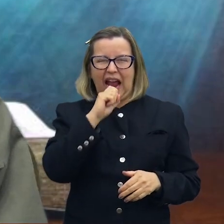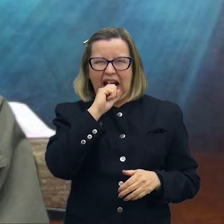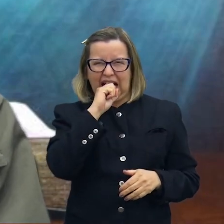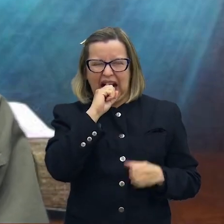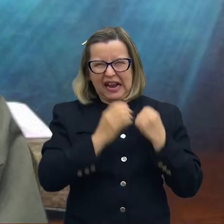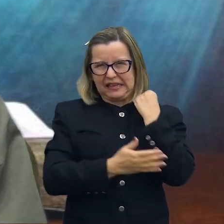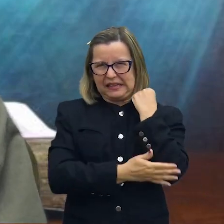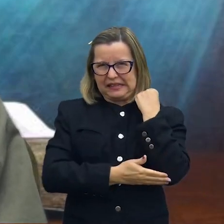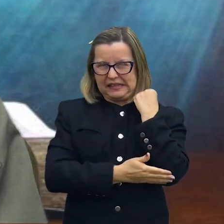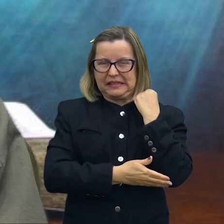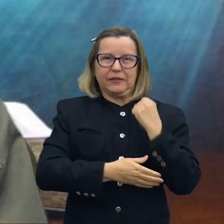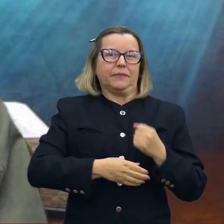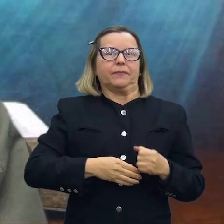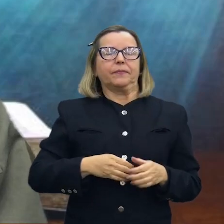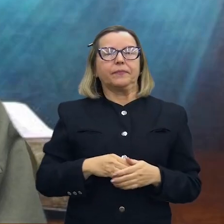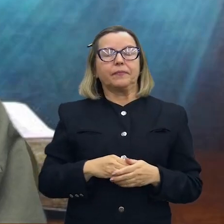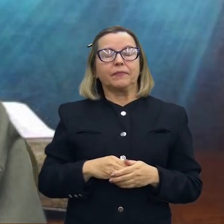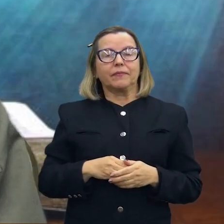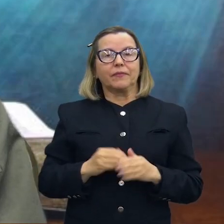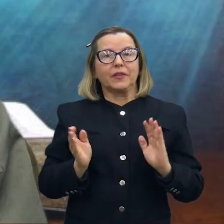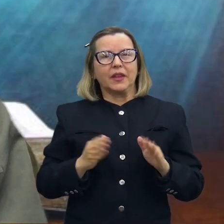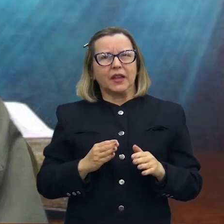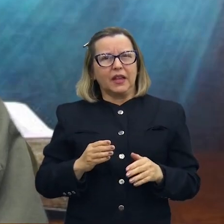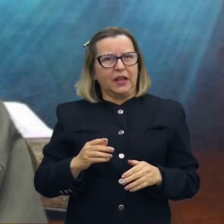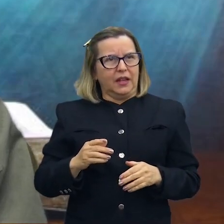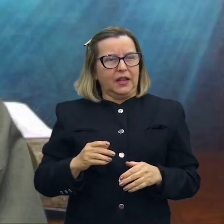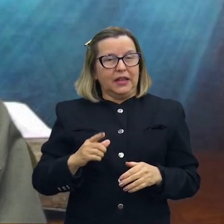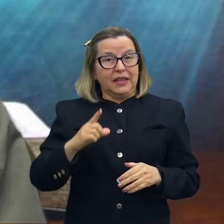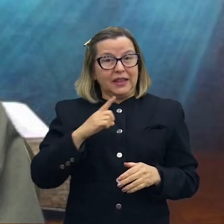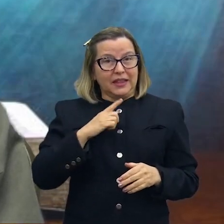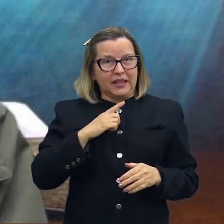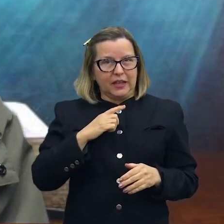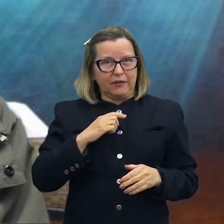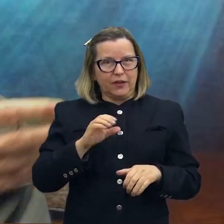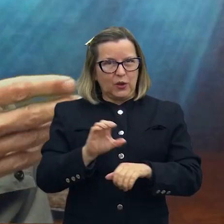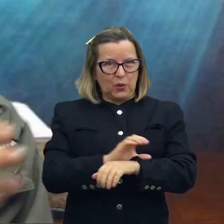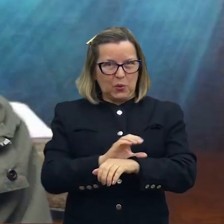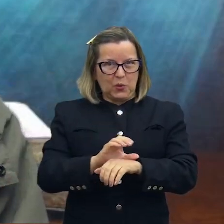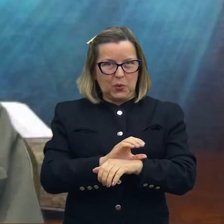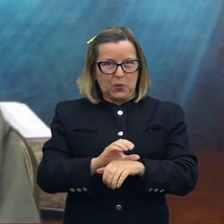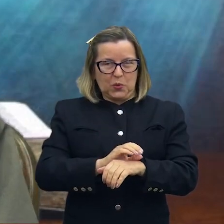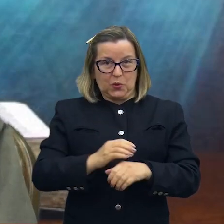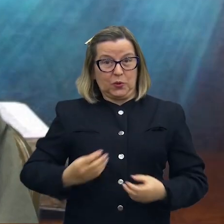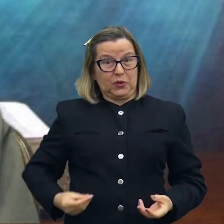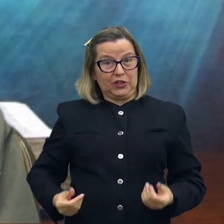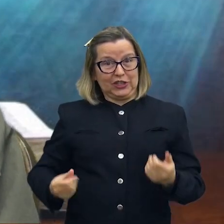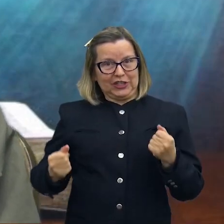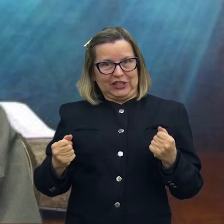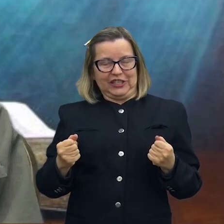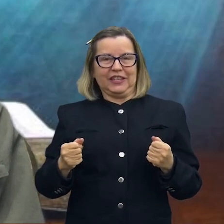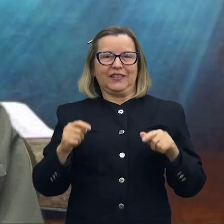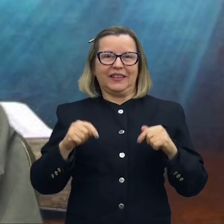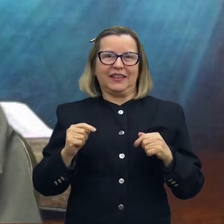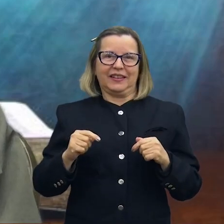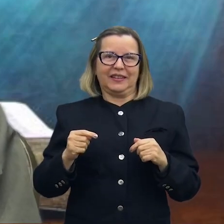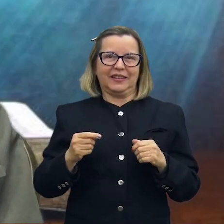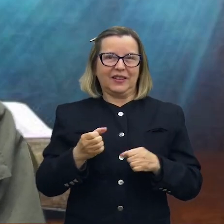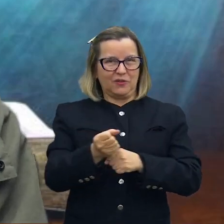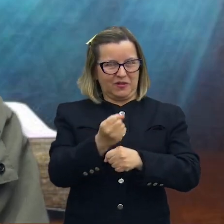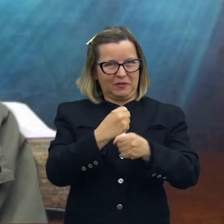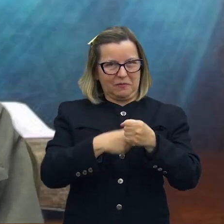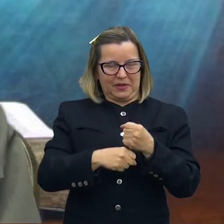Nós fizemos em 2019 um curso de finanças. Tivemos até o prazer de ter nosso querido Hildo aqui